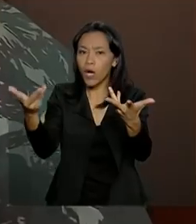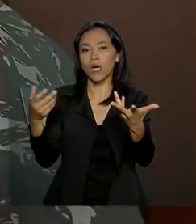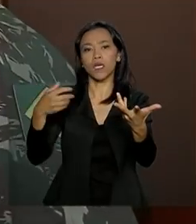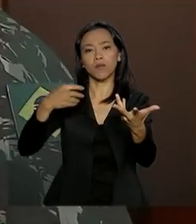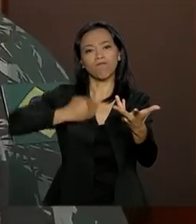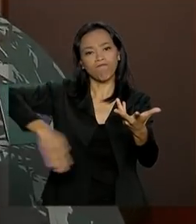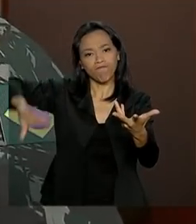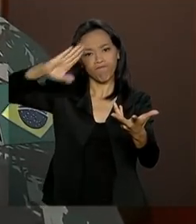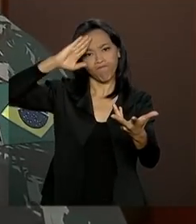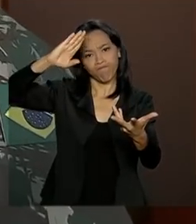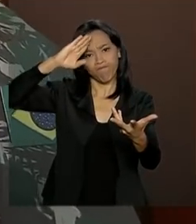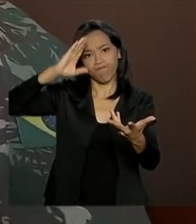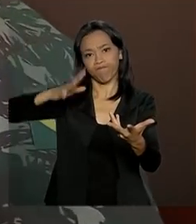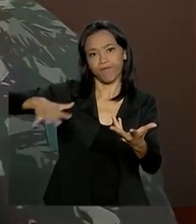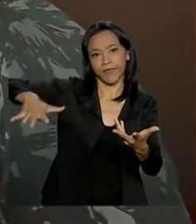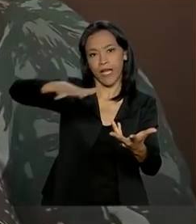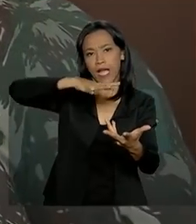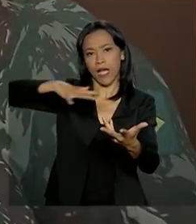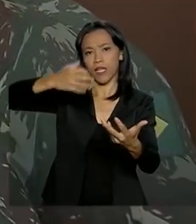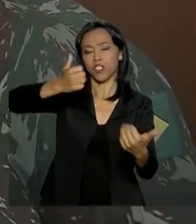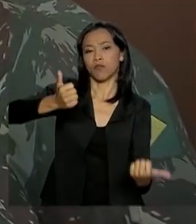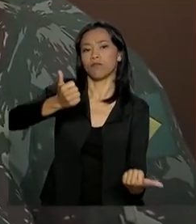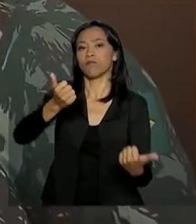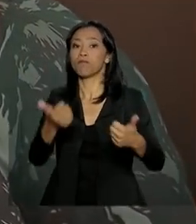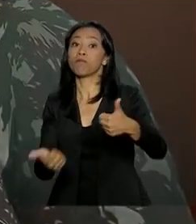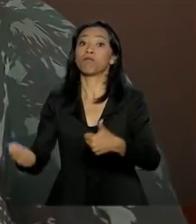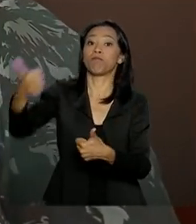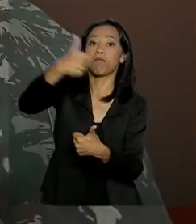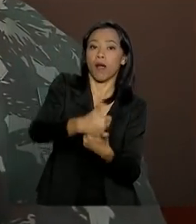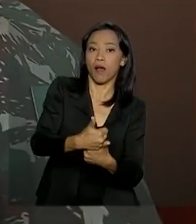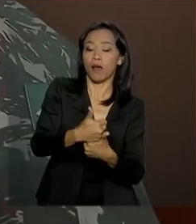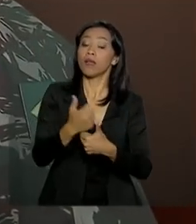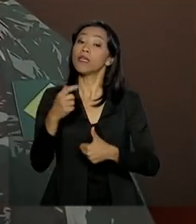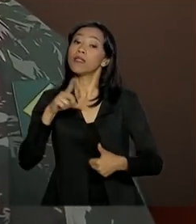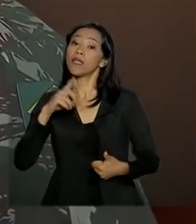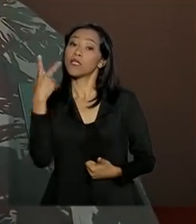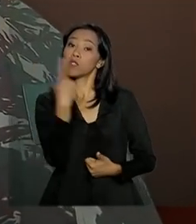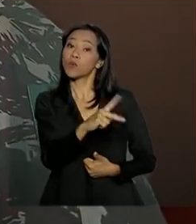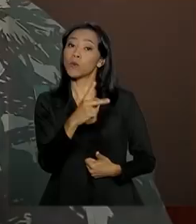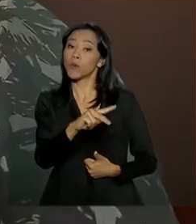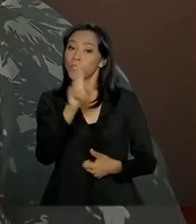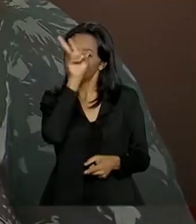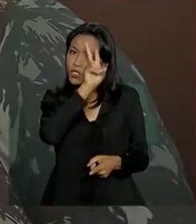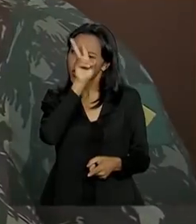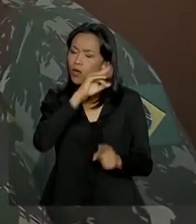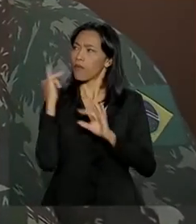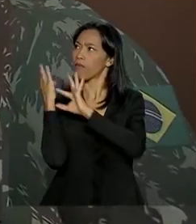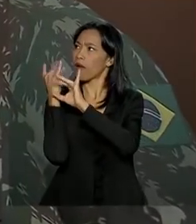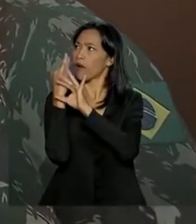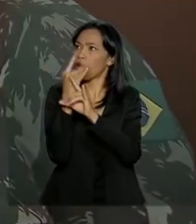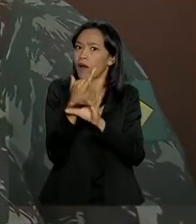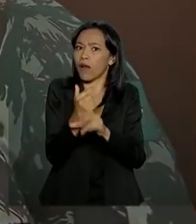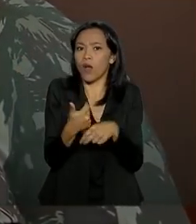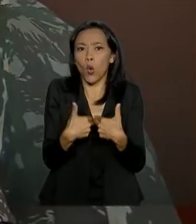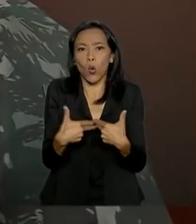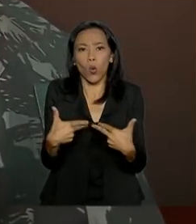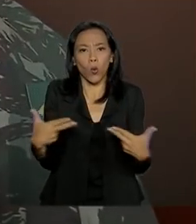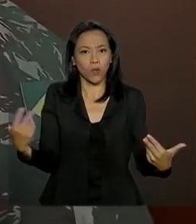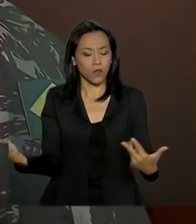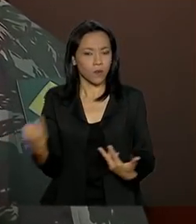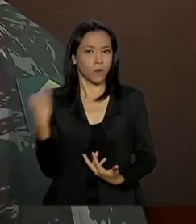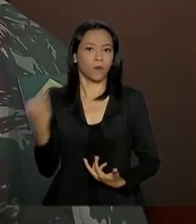militar na área do Comando Militar do Leste, e tem na sua história diversos feitos relevantes. O